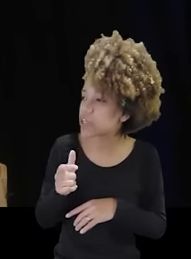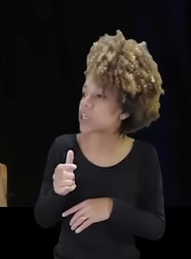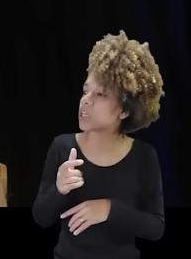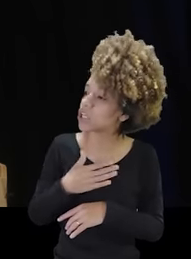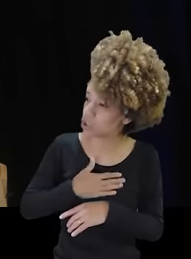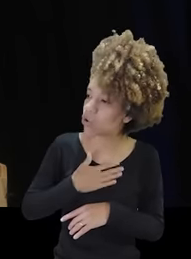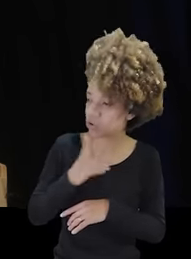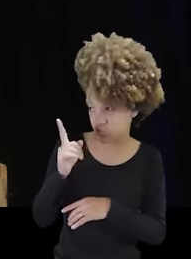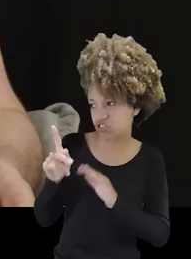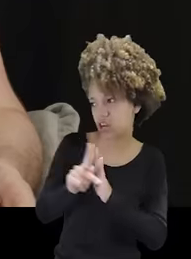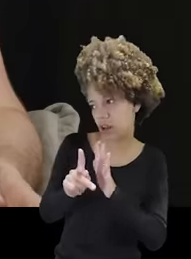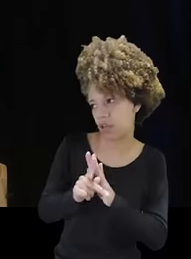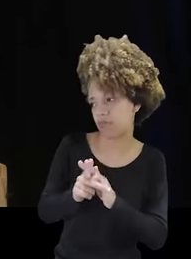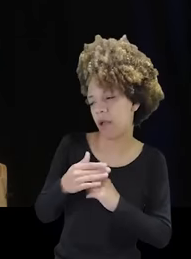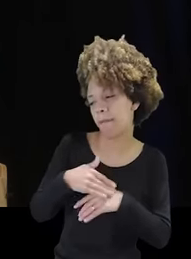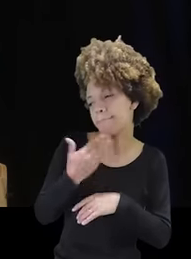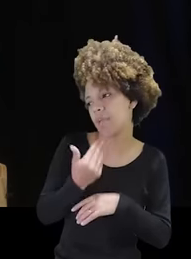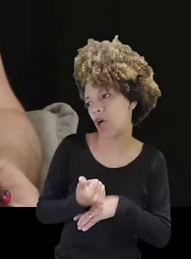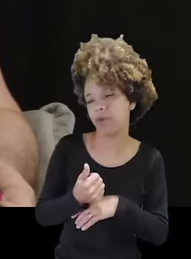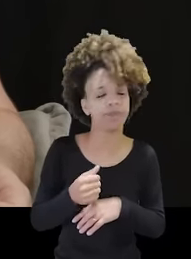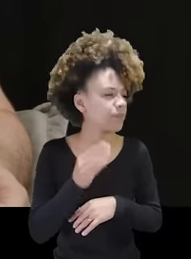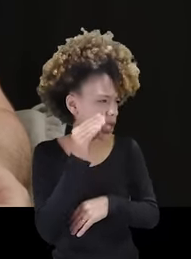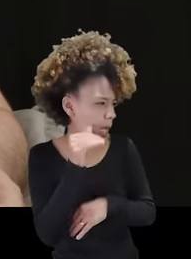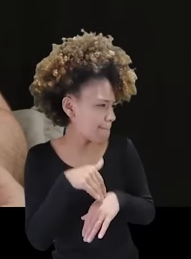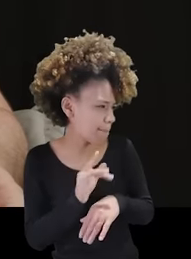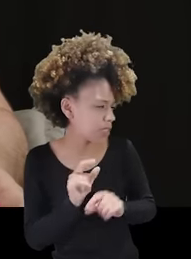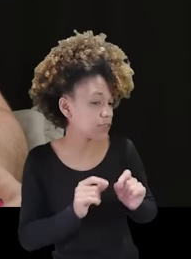que eu gosto da de lá eu acho mais gostosos